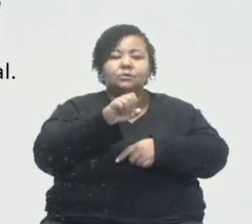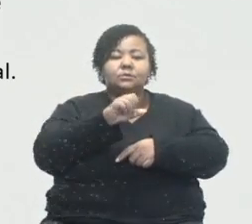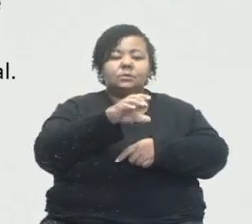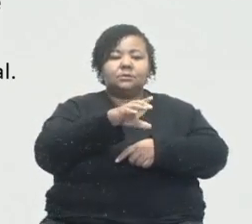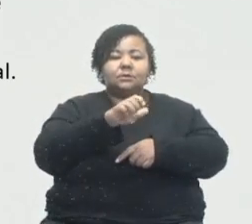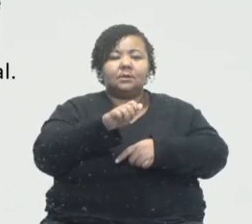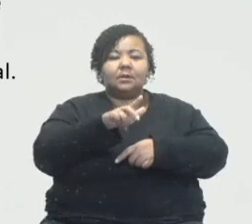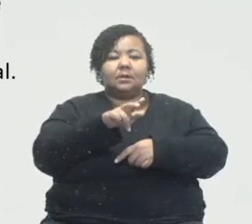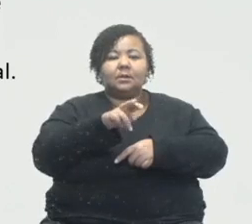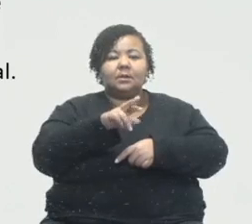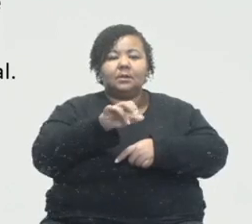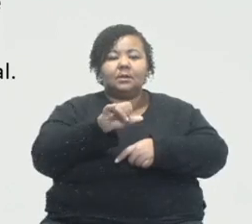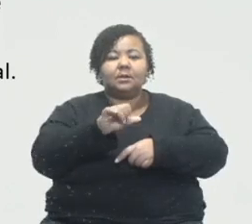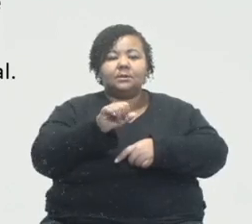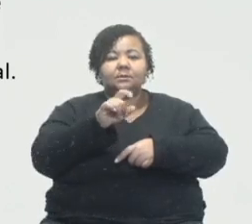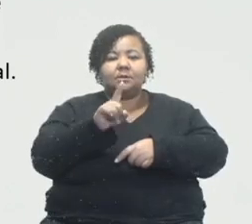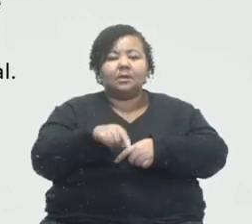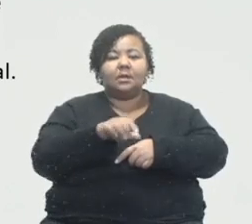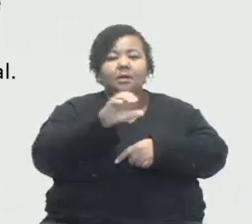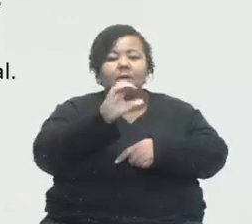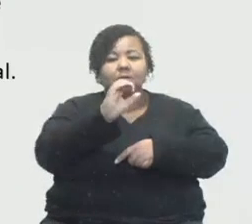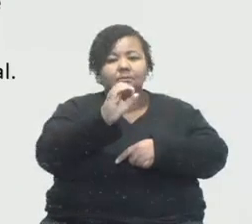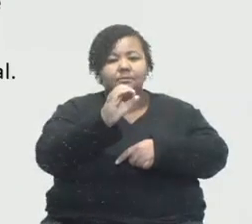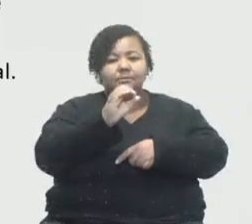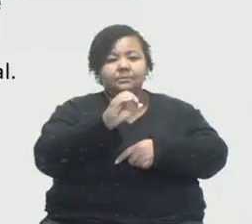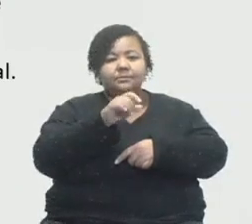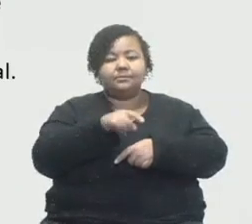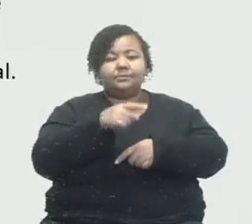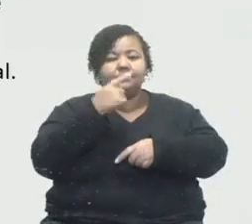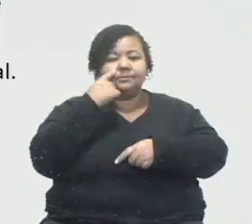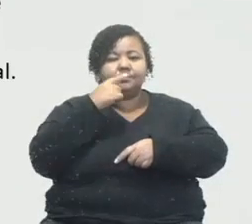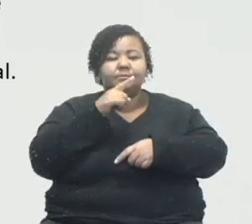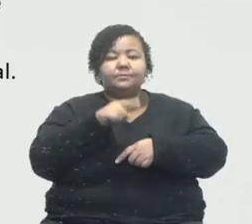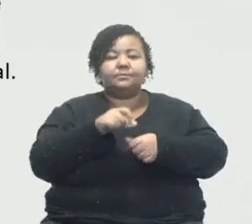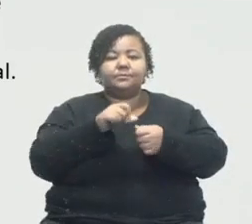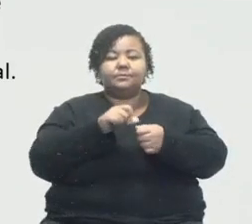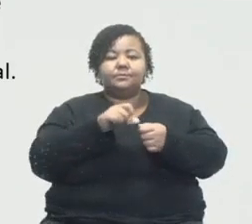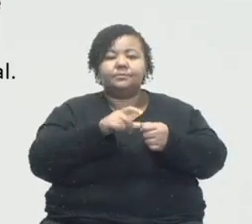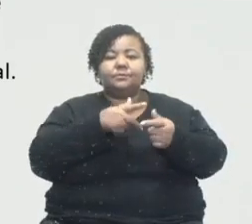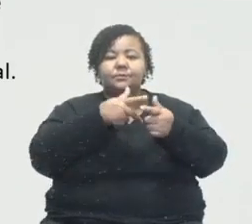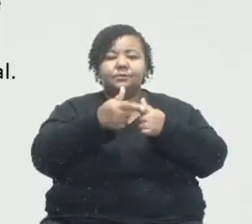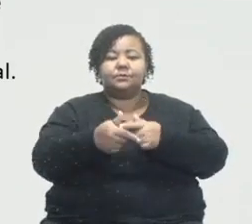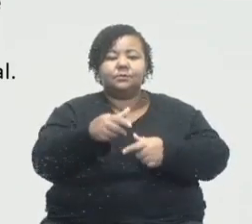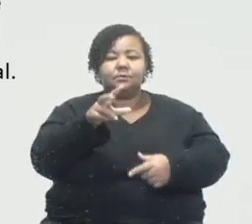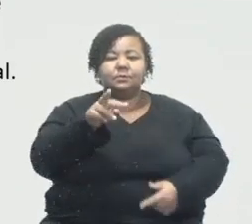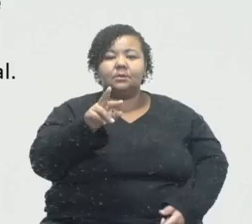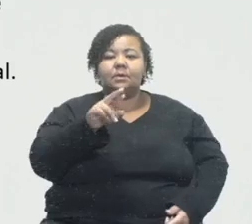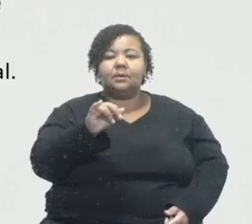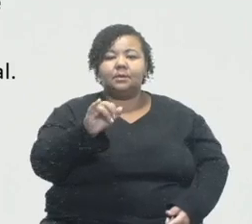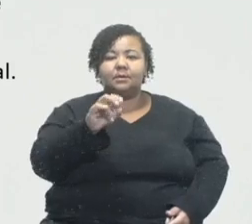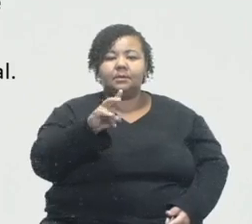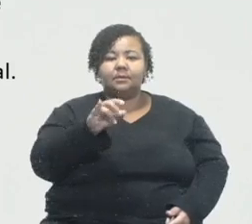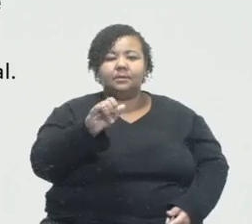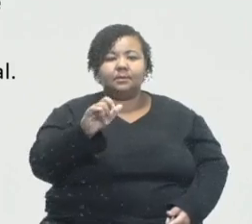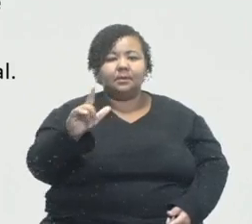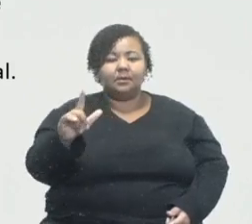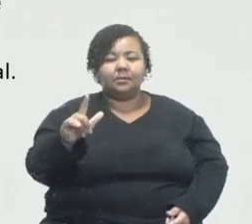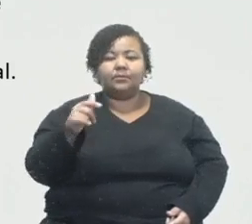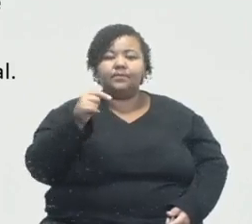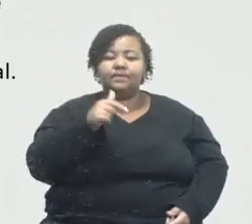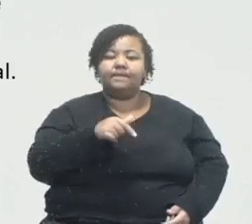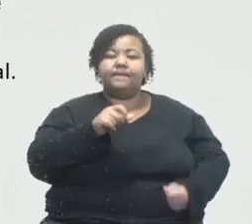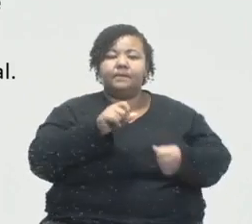devem ser nulos. Então, essa é a solução trivial.